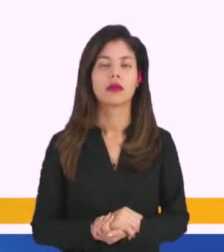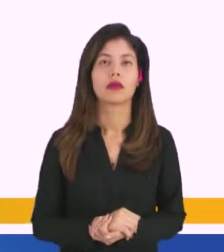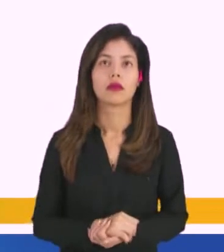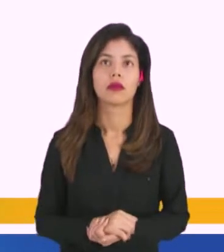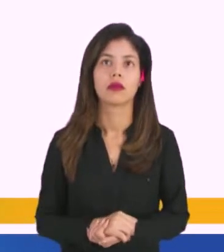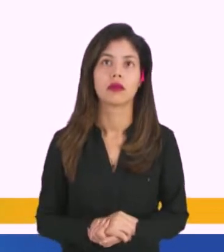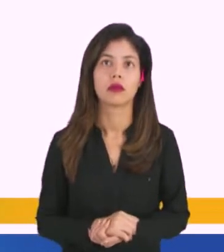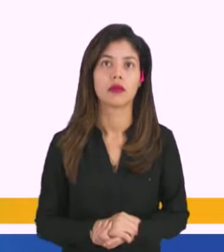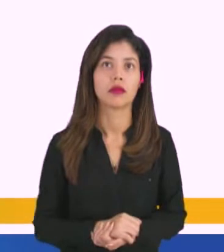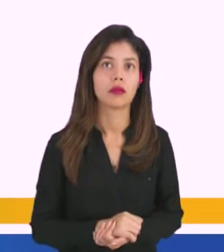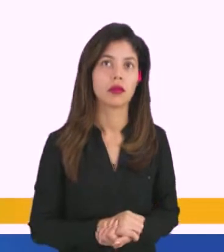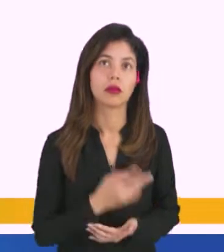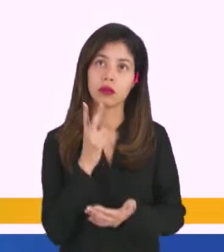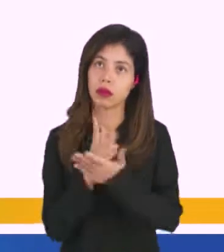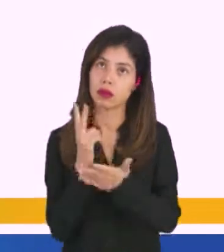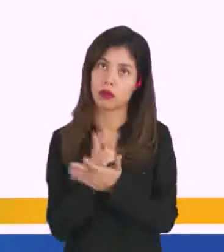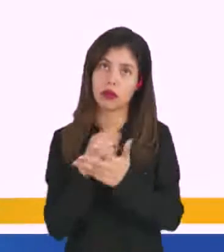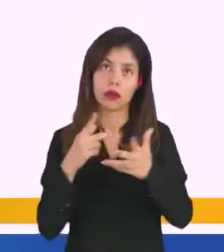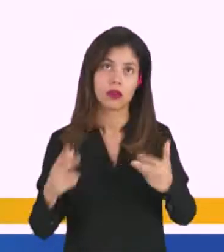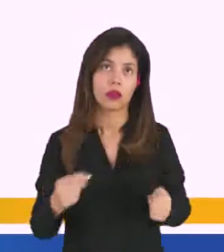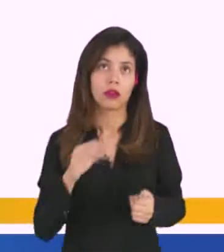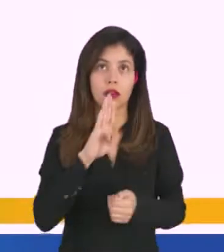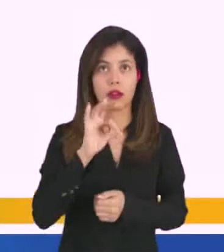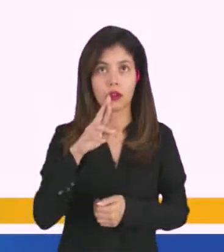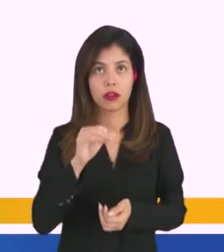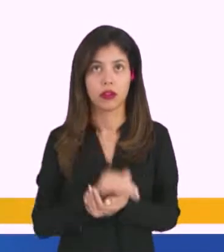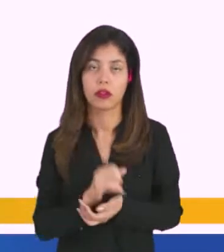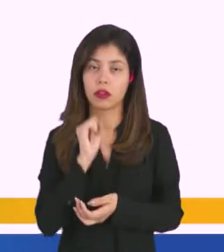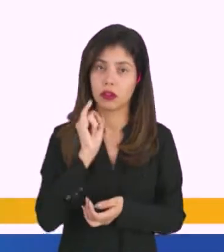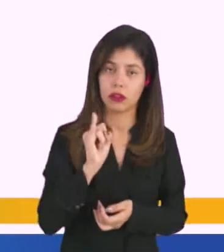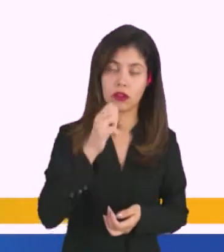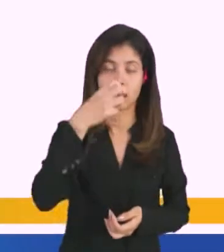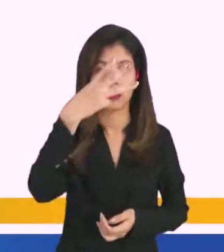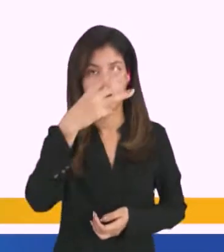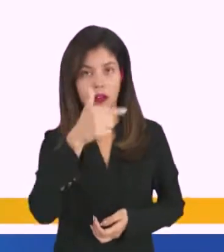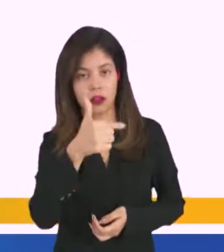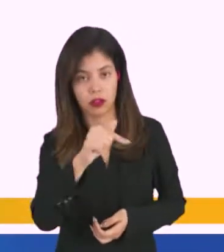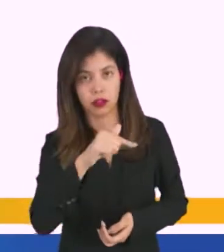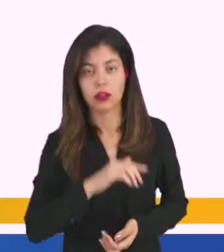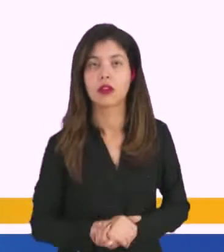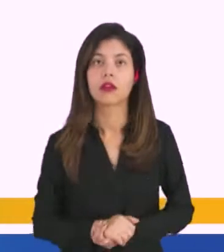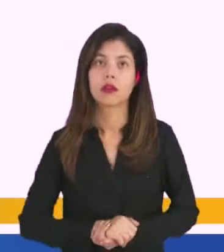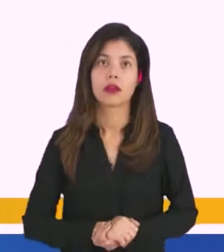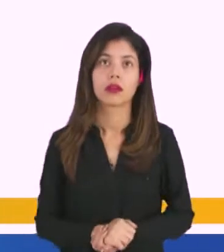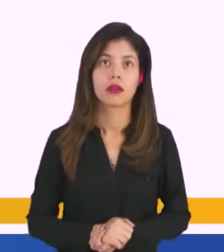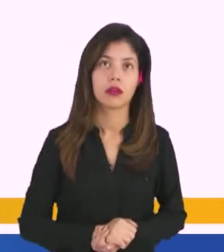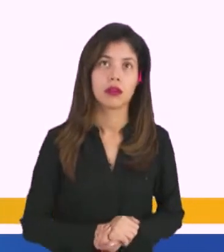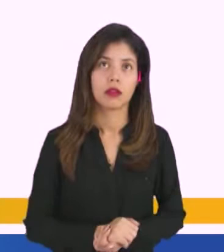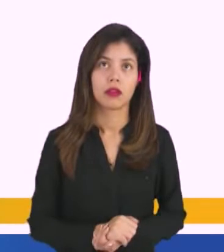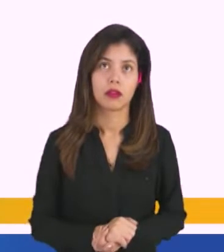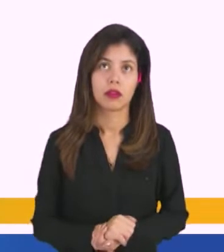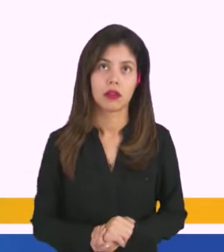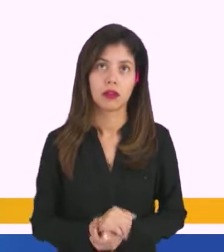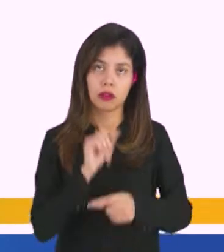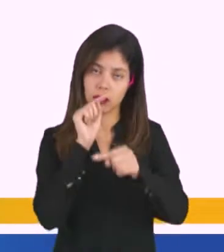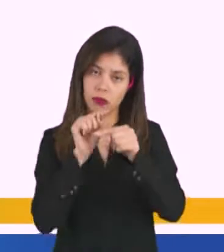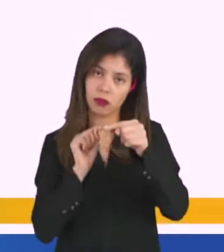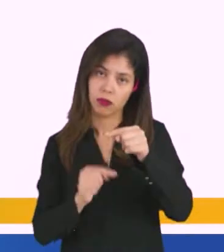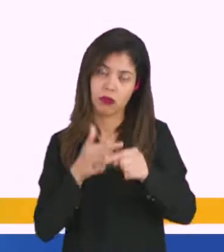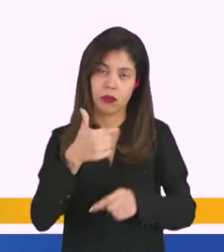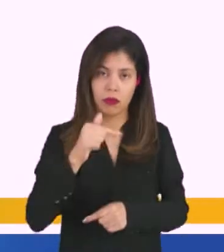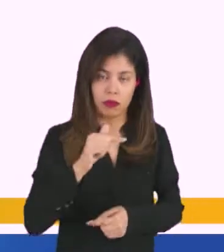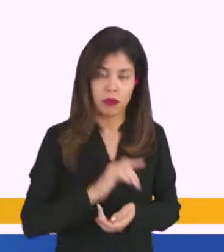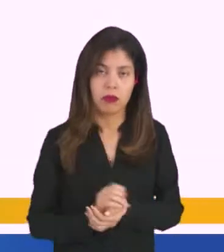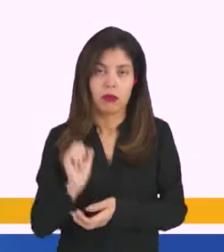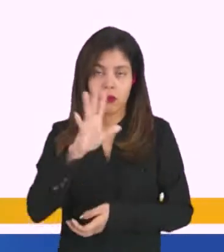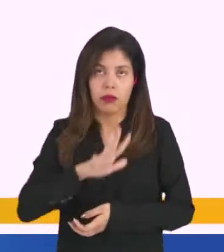direita. A mesma coisa a gente vai fazer com o Bebeto. Se o Bebeto marcou 3 gols, nós vamos fazer a quantidade de gols do Bebeto dividido pelo total de